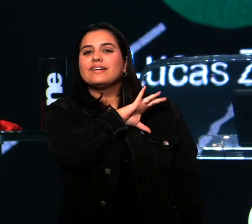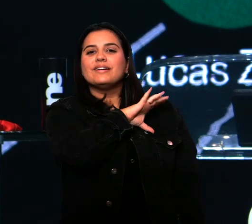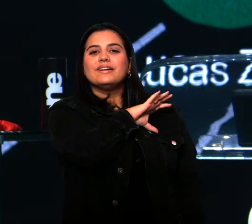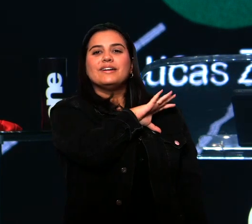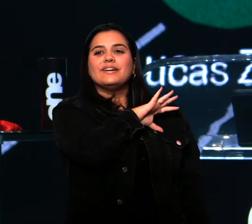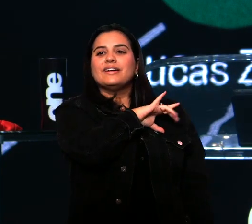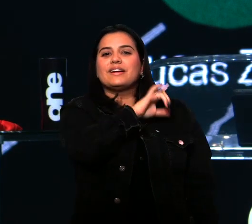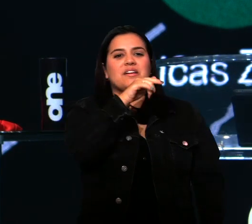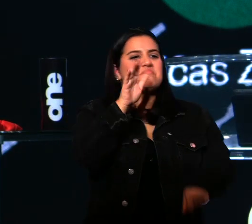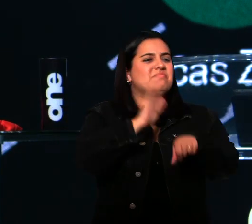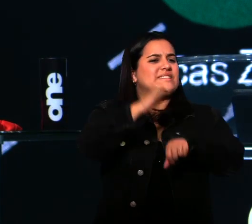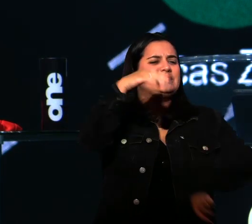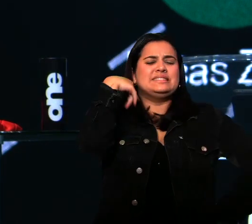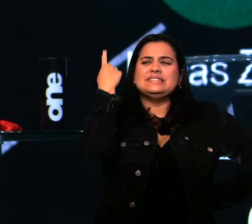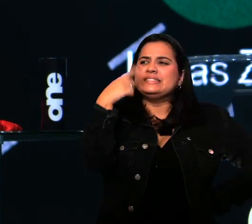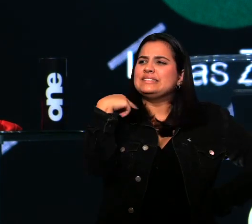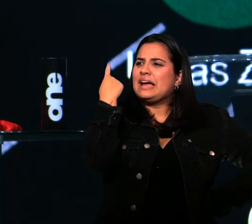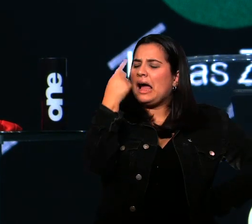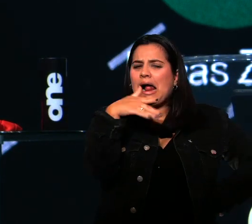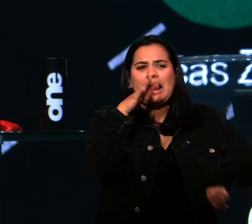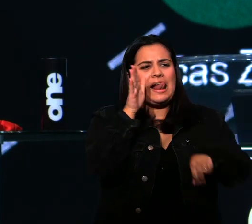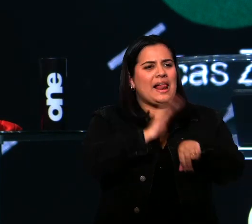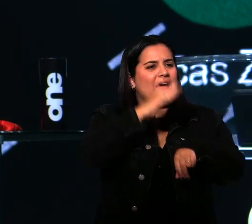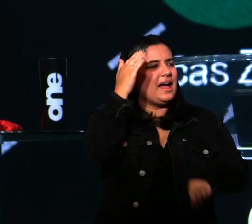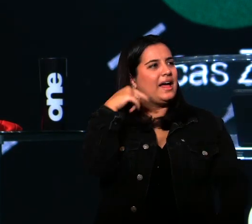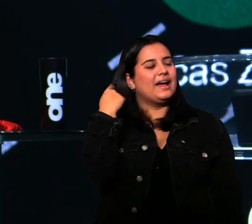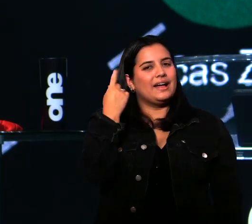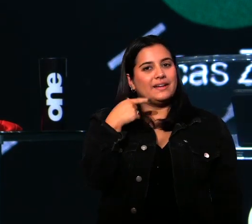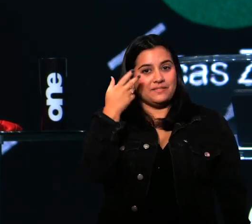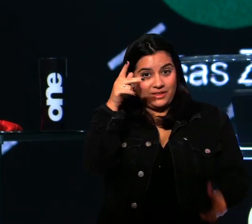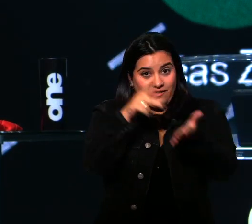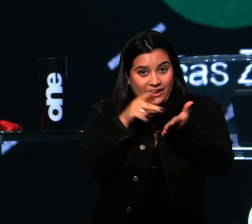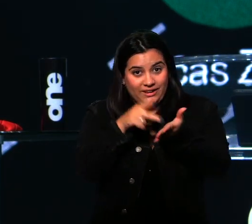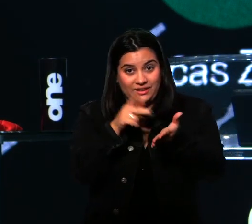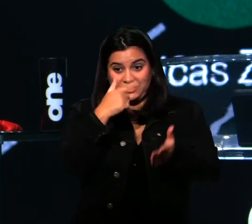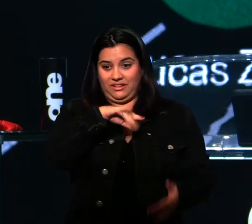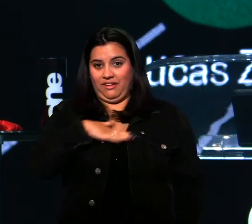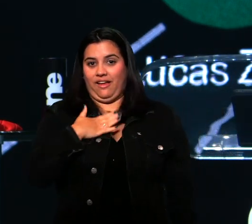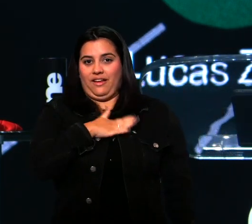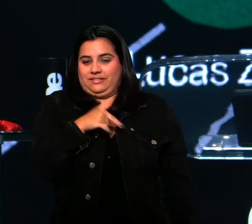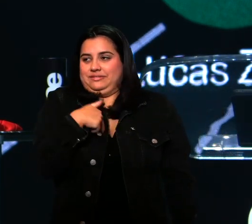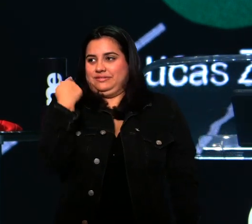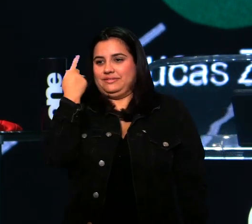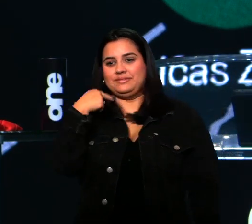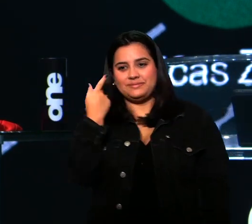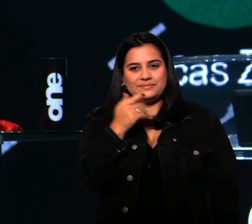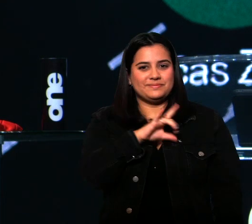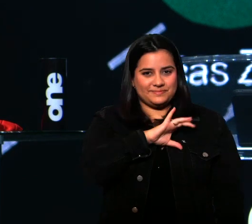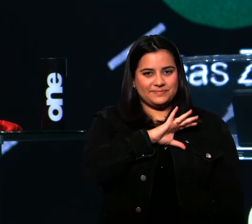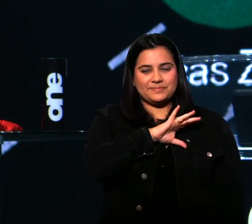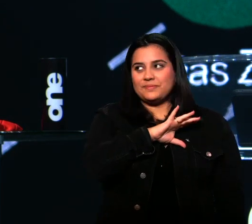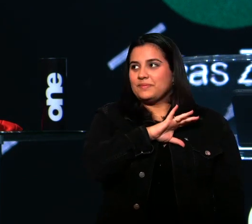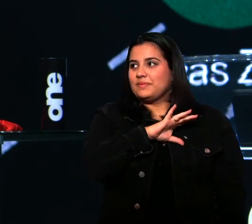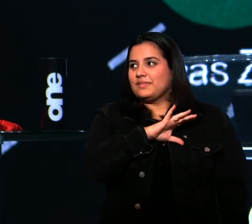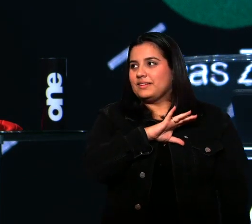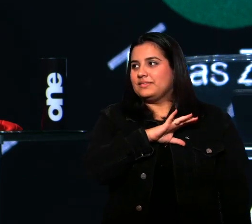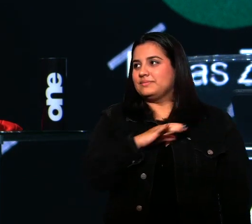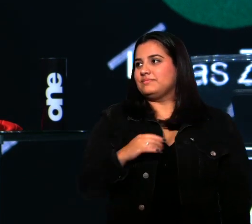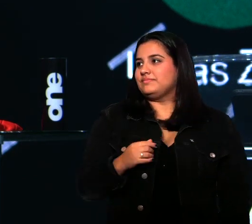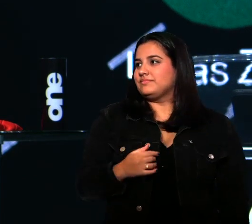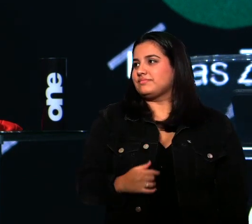Torcida mais maluca que existe nessa face da terra, não é verdade? E eles gostam de falar assim, né? Mas tudo bem. Cada um com seus,